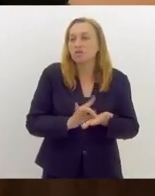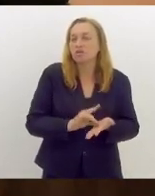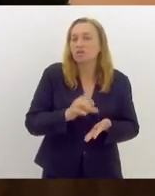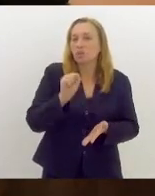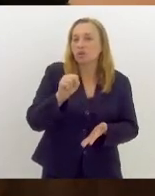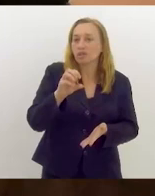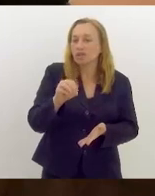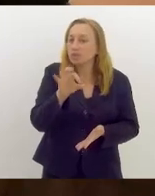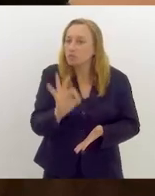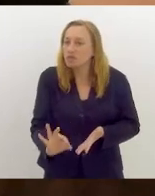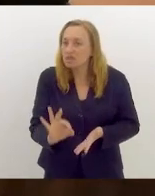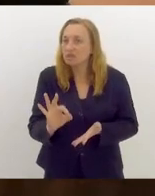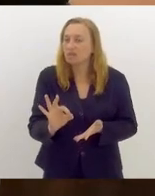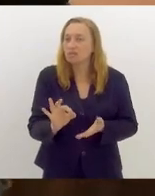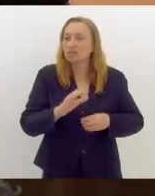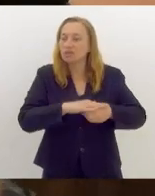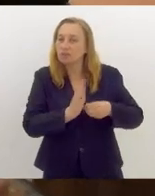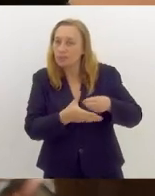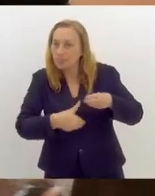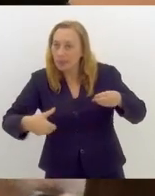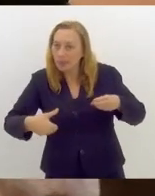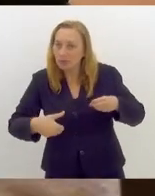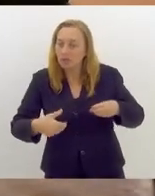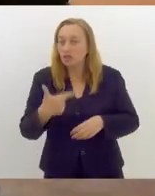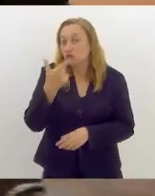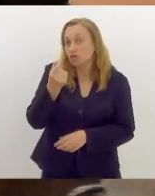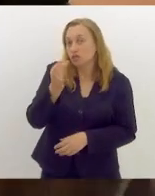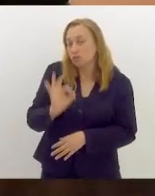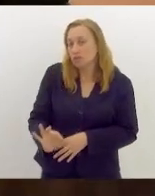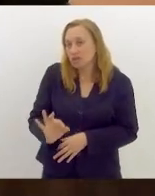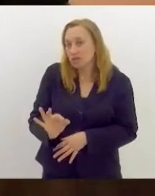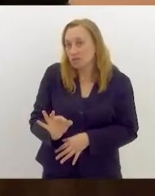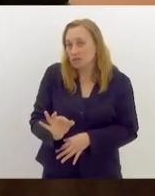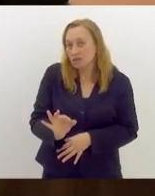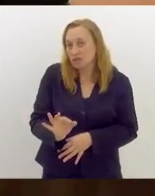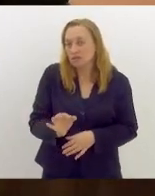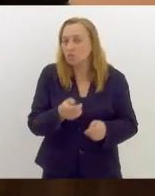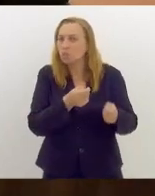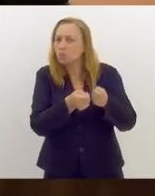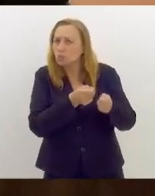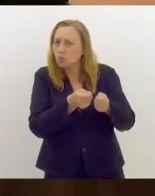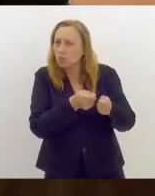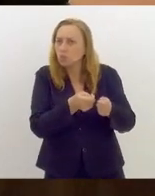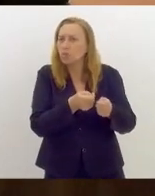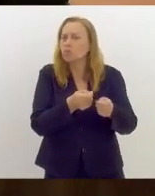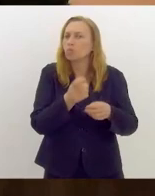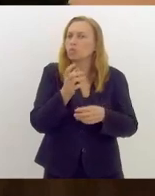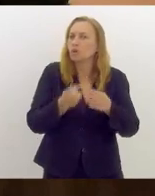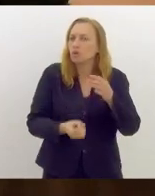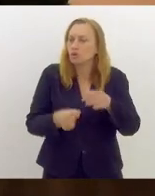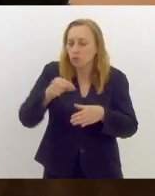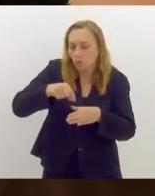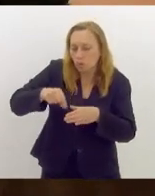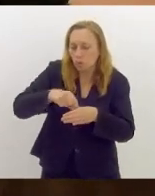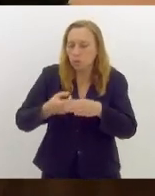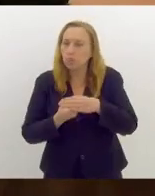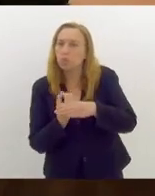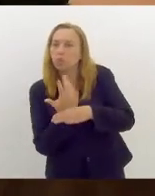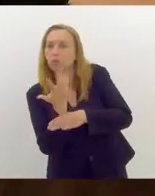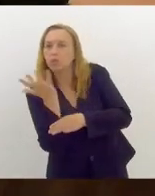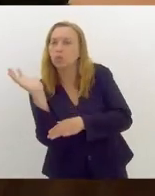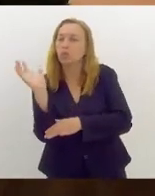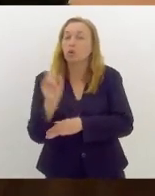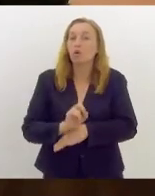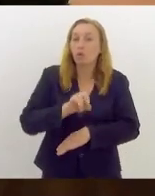80% para saneamento os 20% restantes era monitoramento reflorestamento outras ações